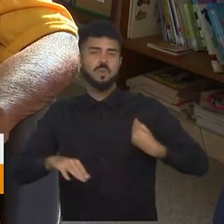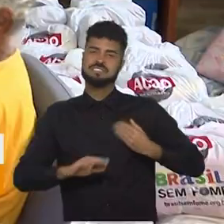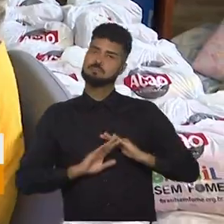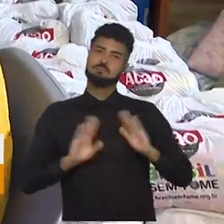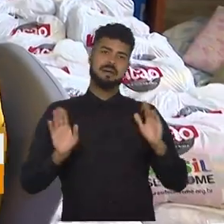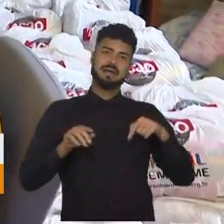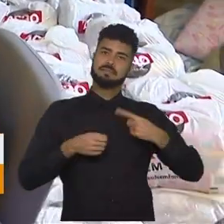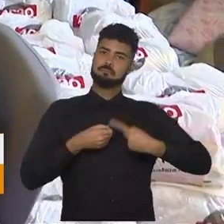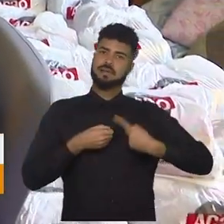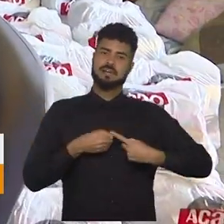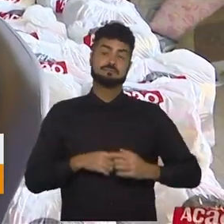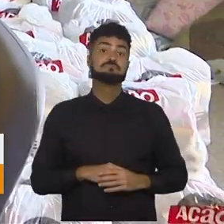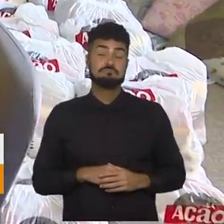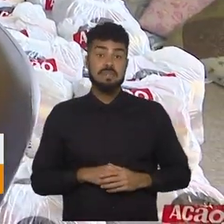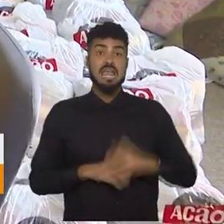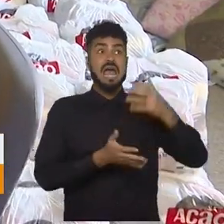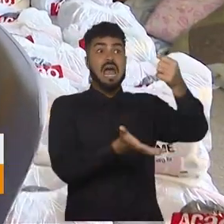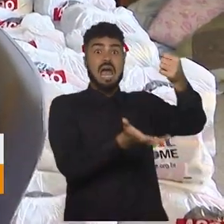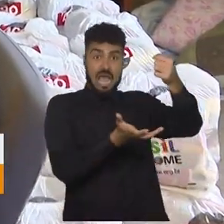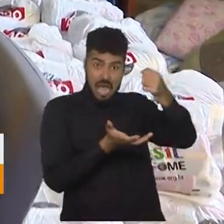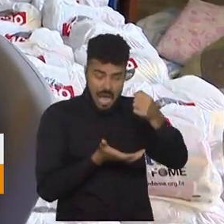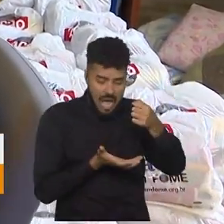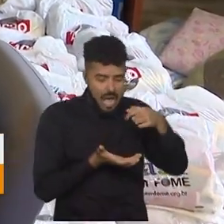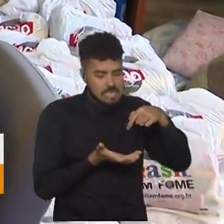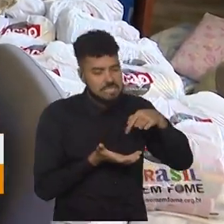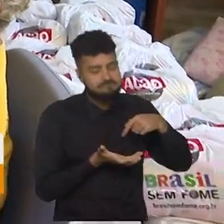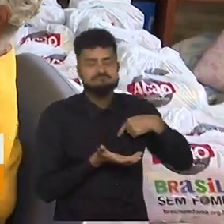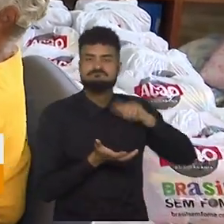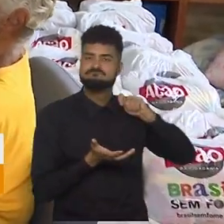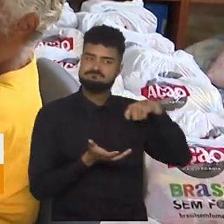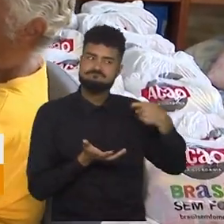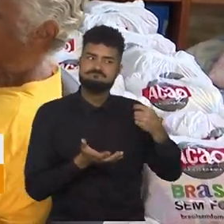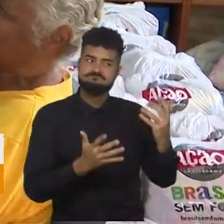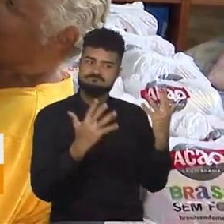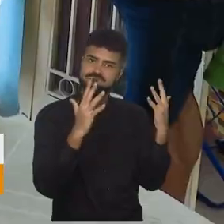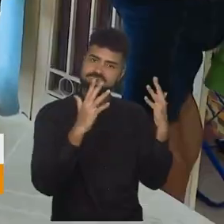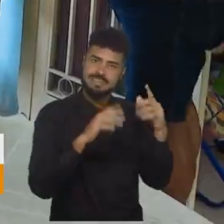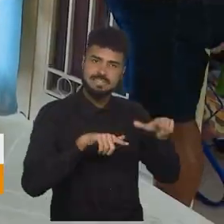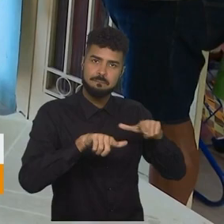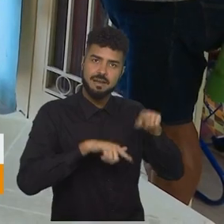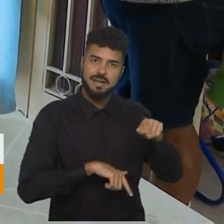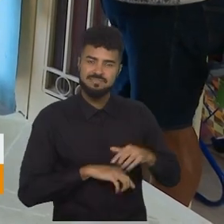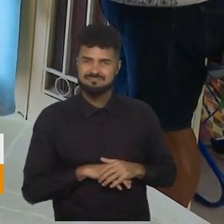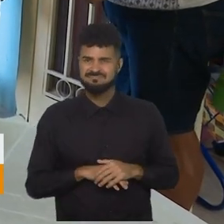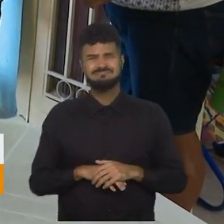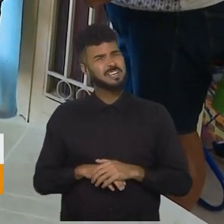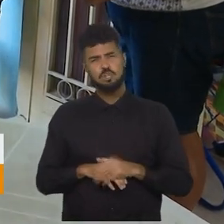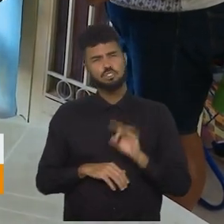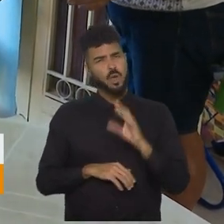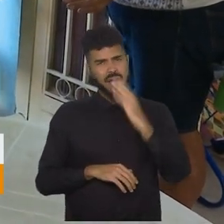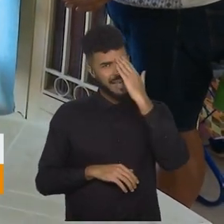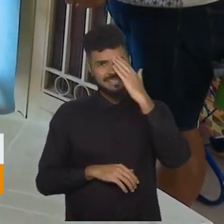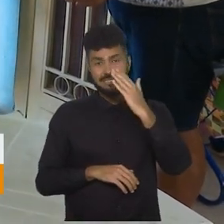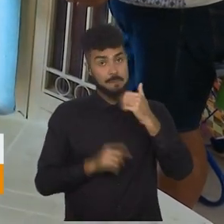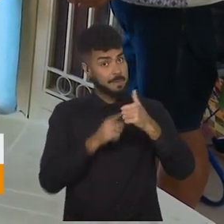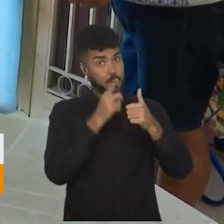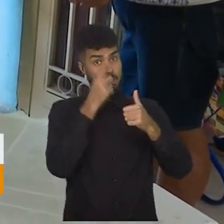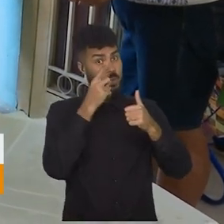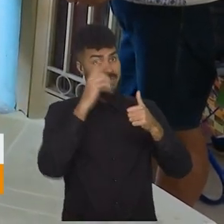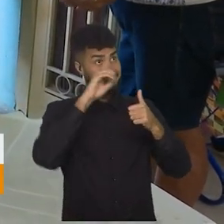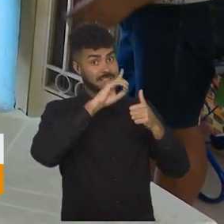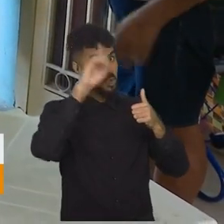bairro. Quem recebe as cestas básicas reconhece o trabalho de Terezinha. Aí já tem que agradecer, primeiramente a